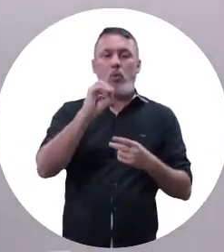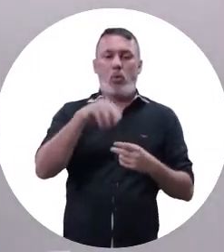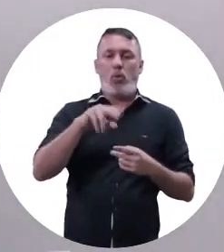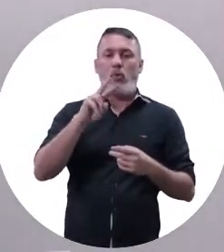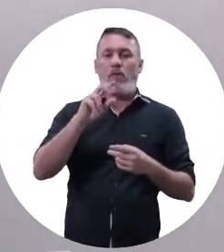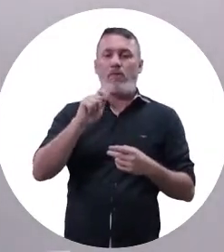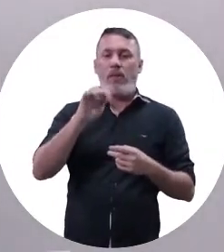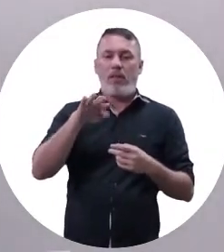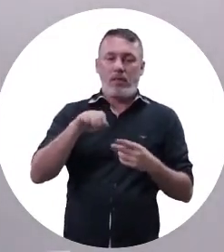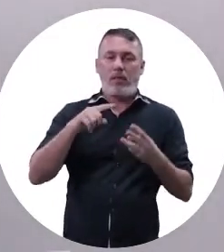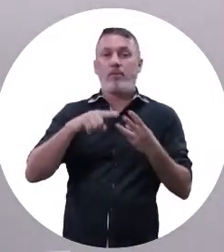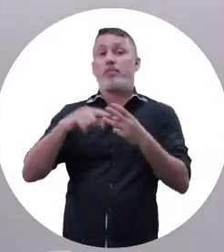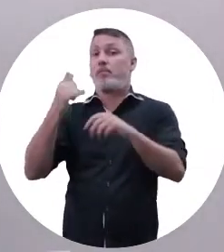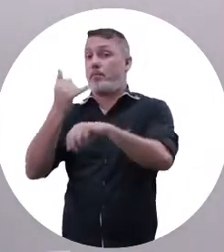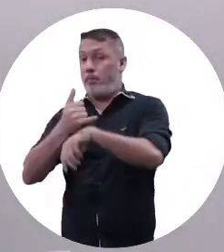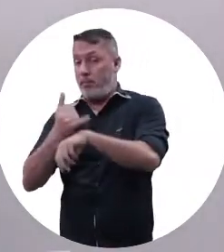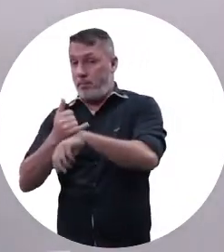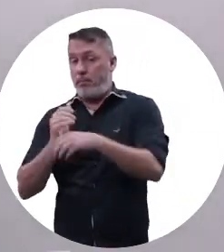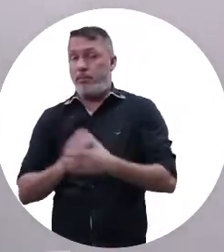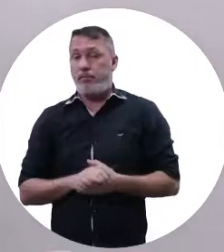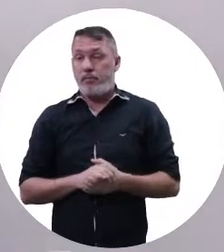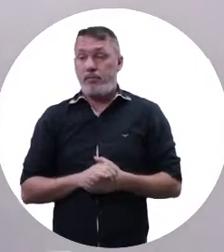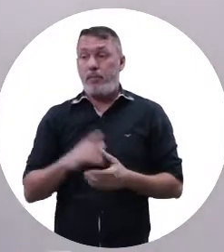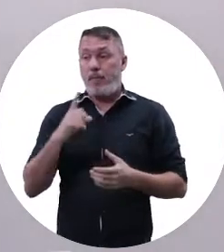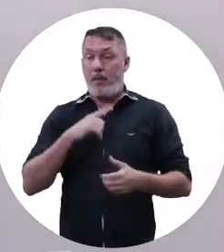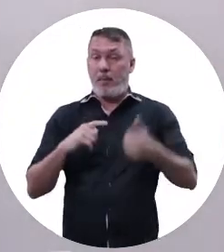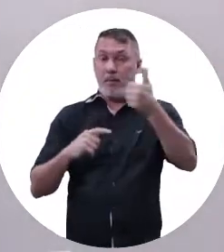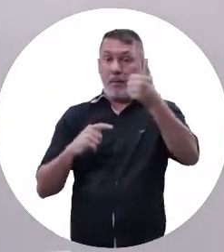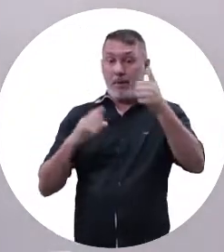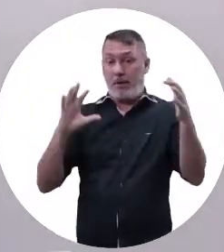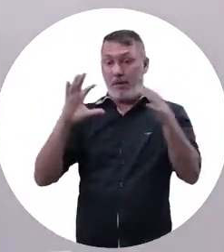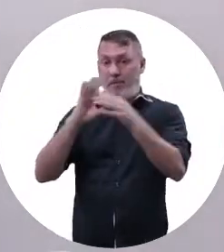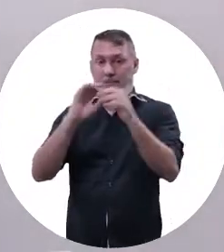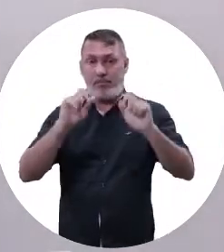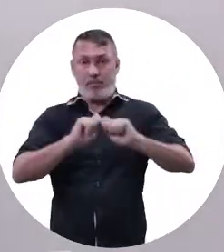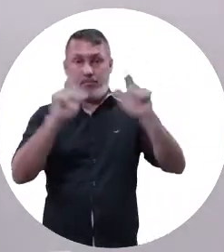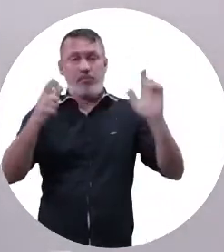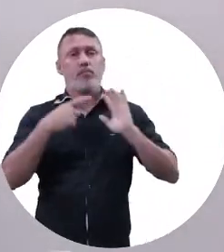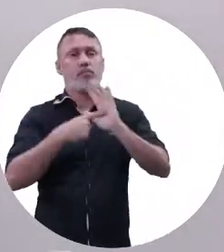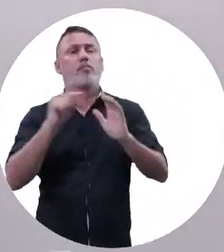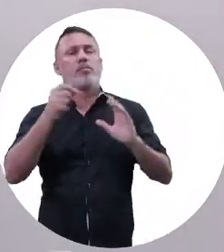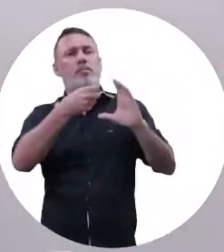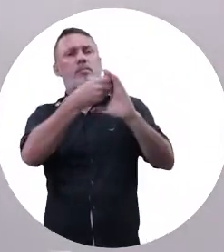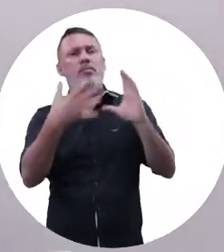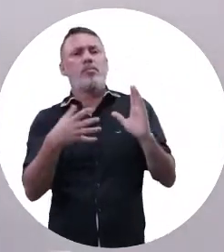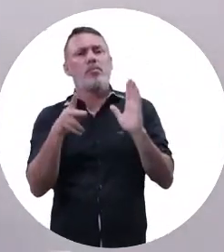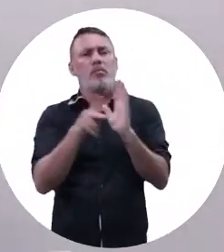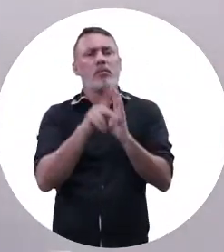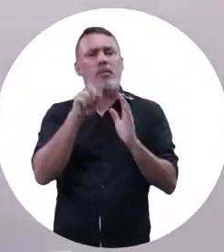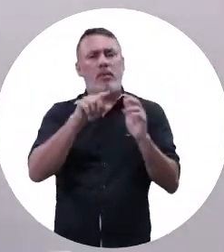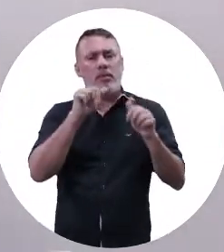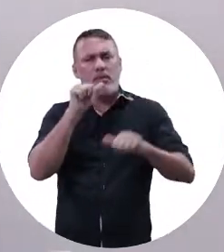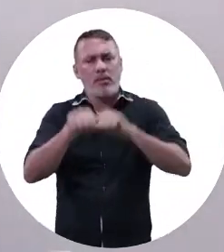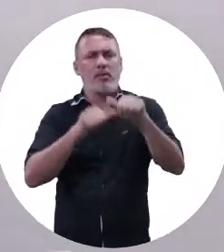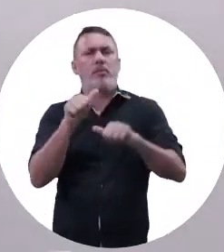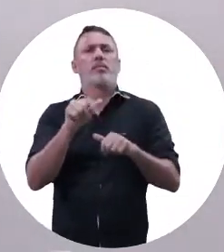e a ligação metálica. A ligação iônica, no nosso primeiro quadro, tem como